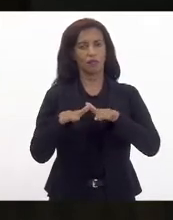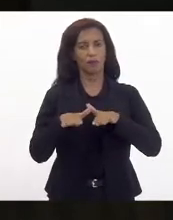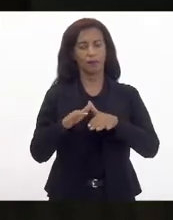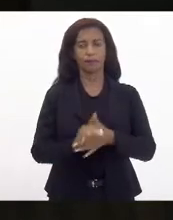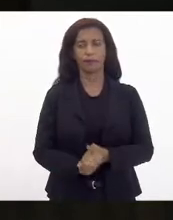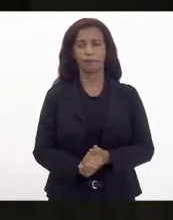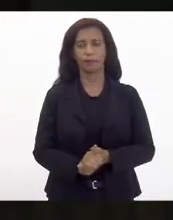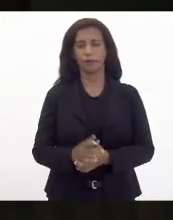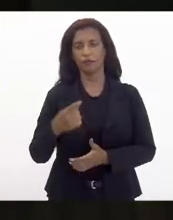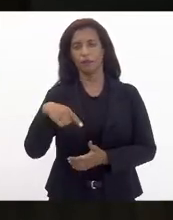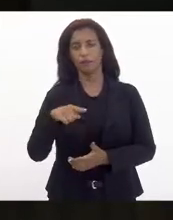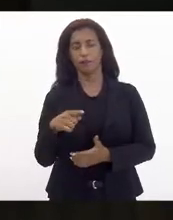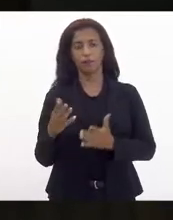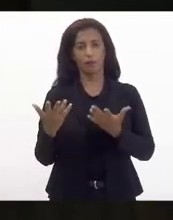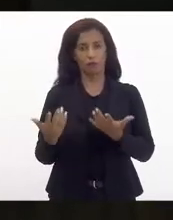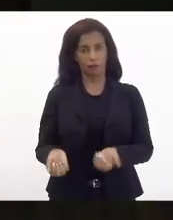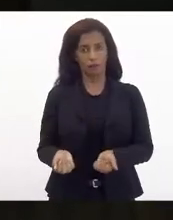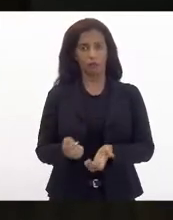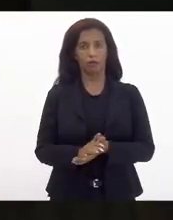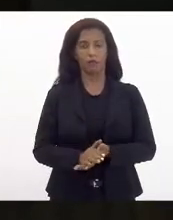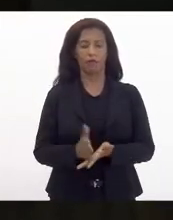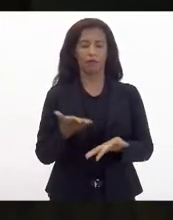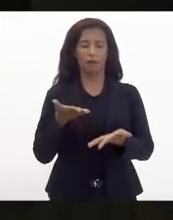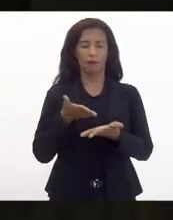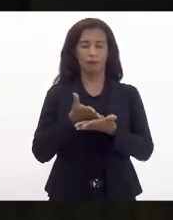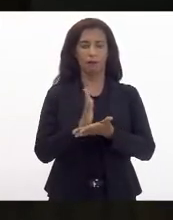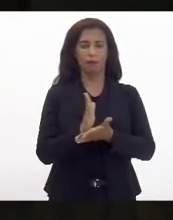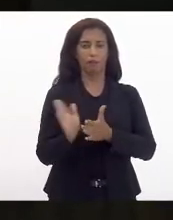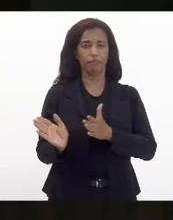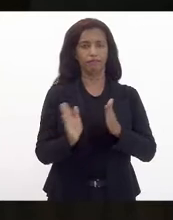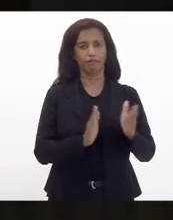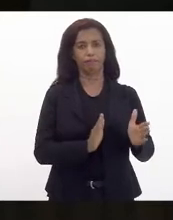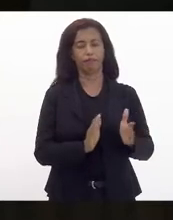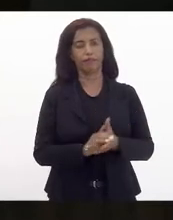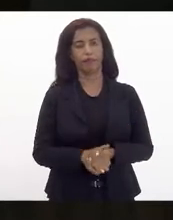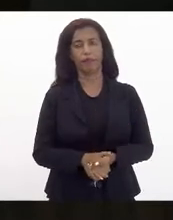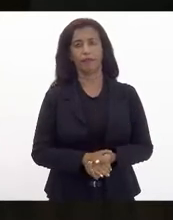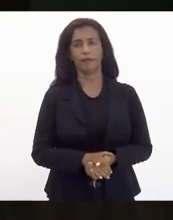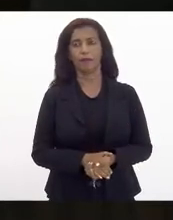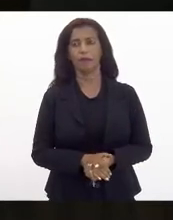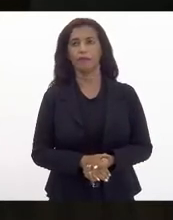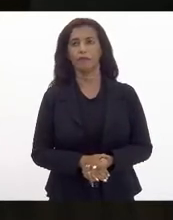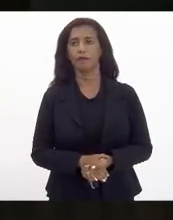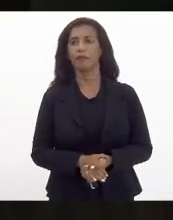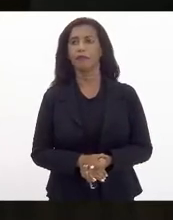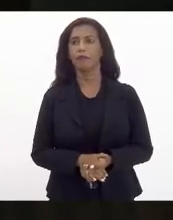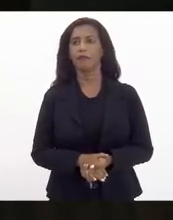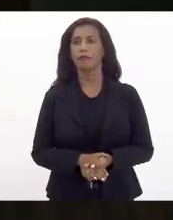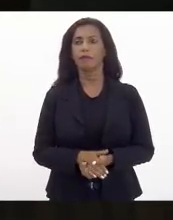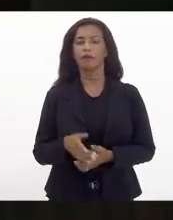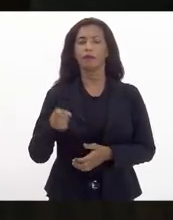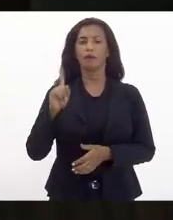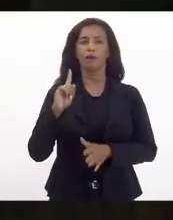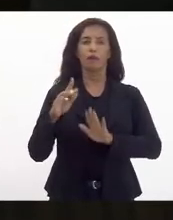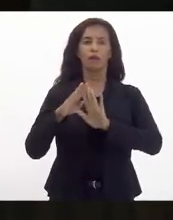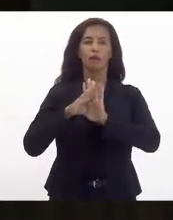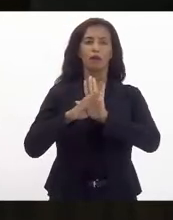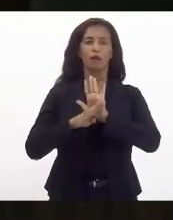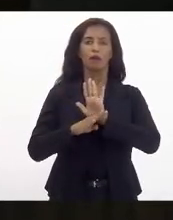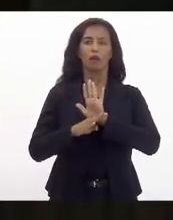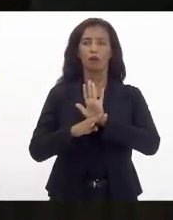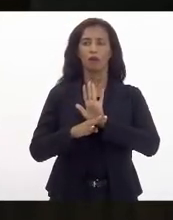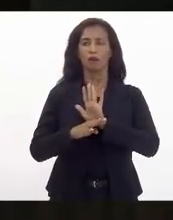plenário senhores que a própria desse Como estão aprovado vai autógrafo questão de Orlando para correção de Rota